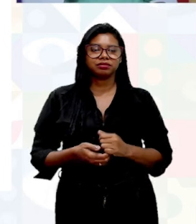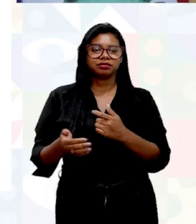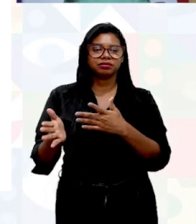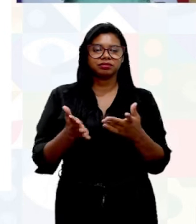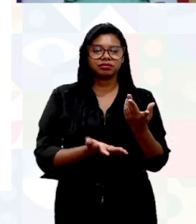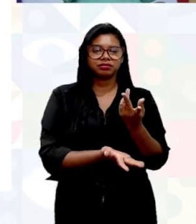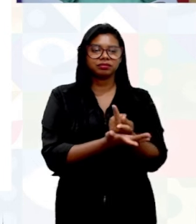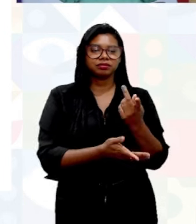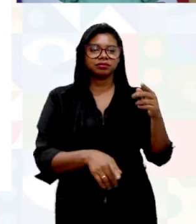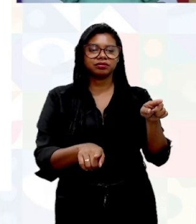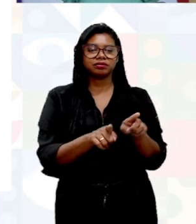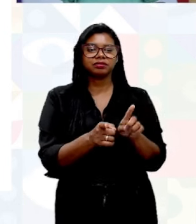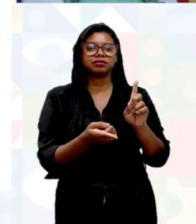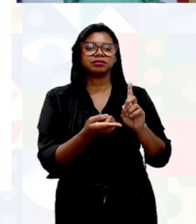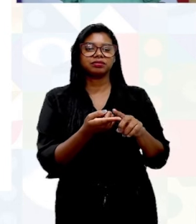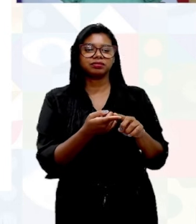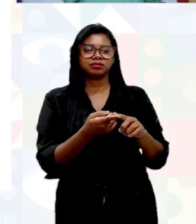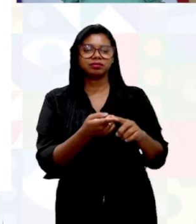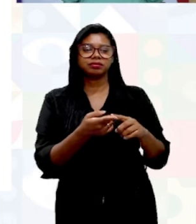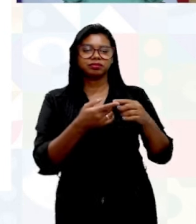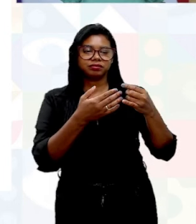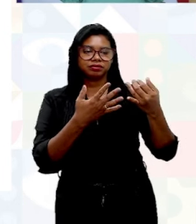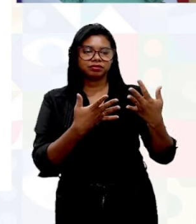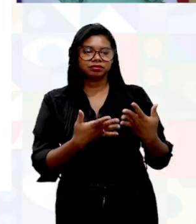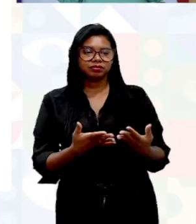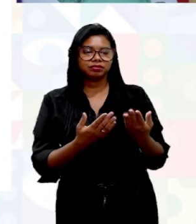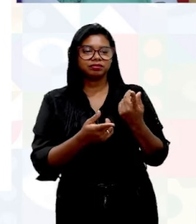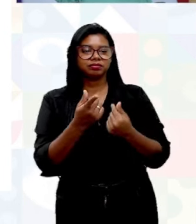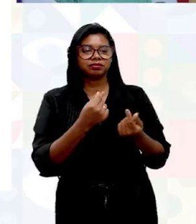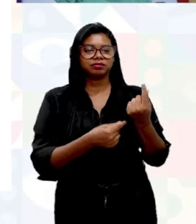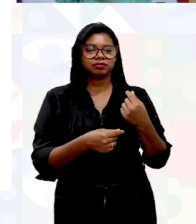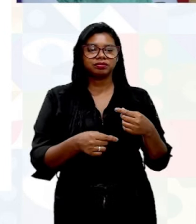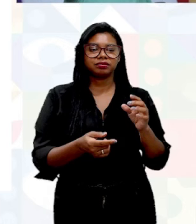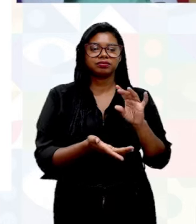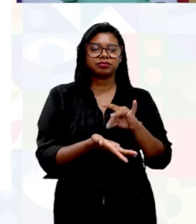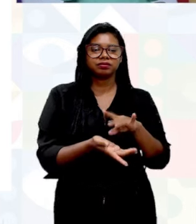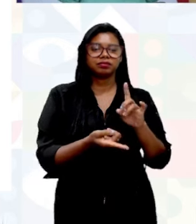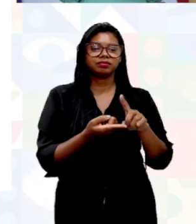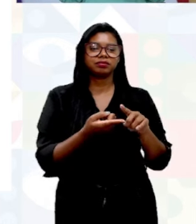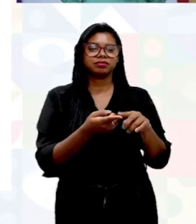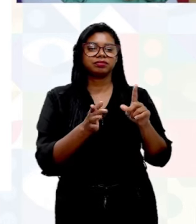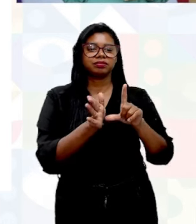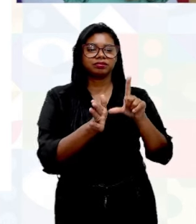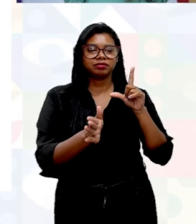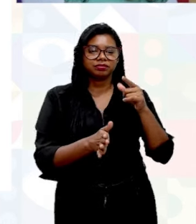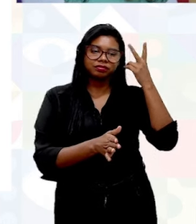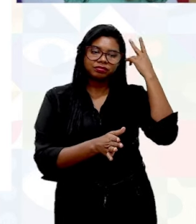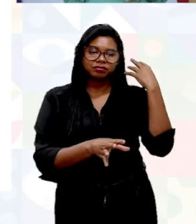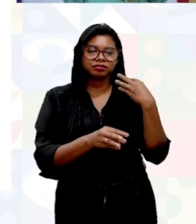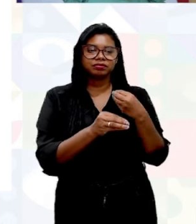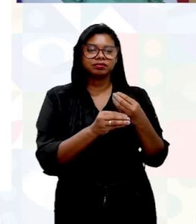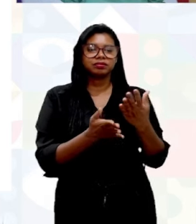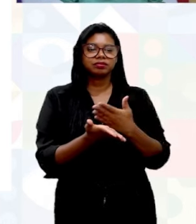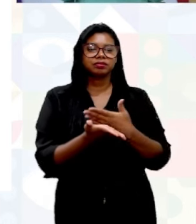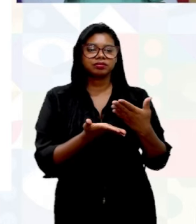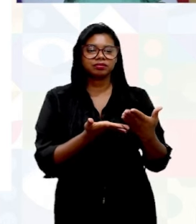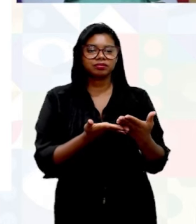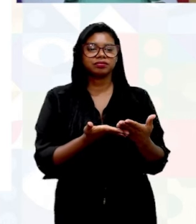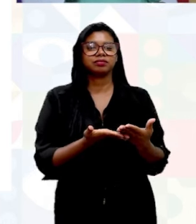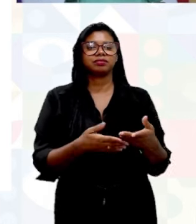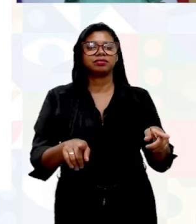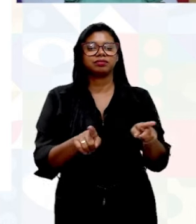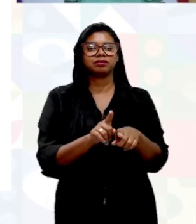persuasivozinho, ele é muito minucioso em cada detalhe da negociação. Ele, antes mesmo de começar uma negociação, ele está já